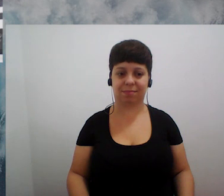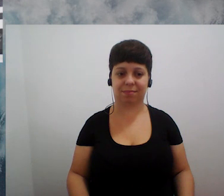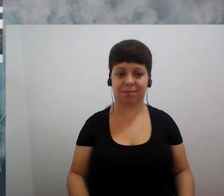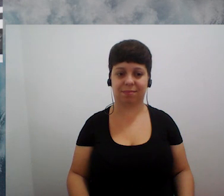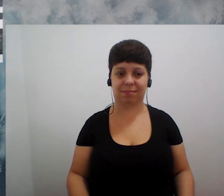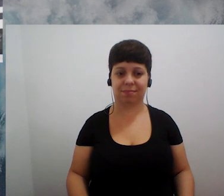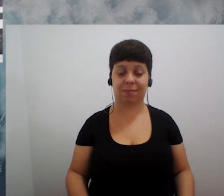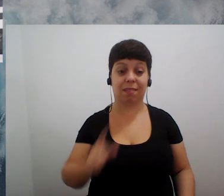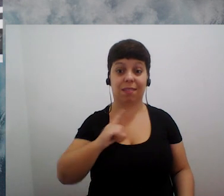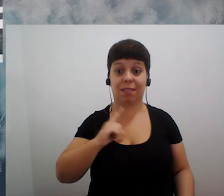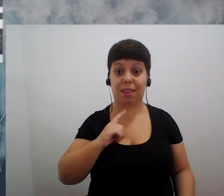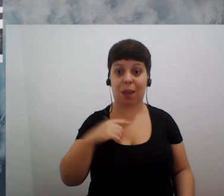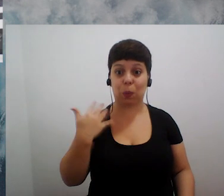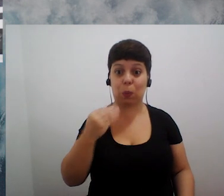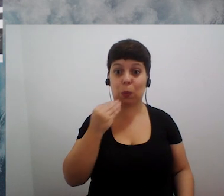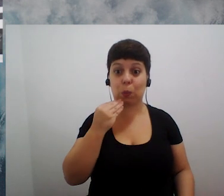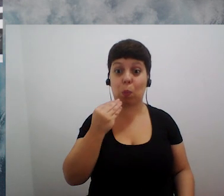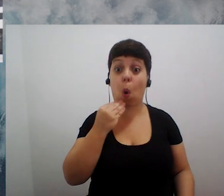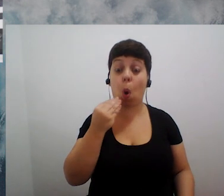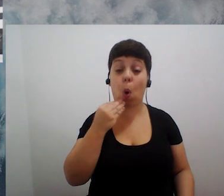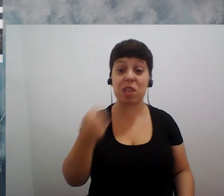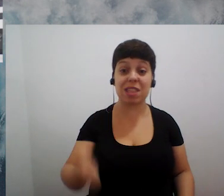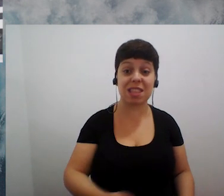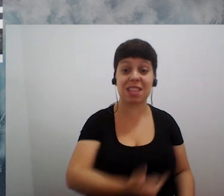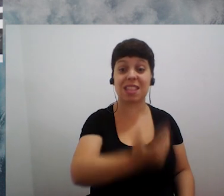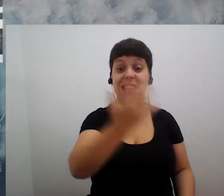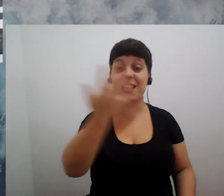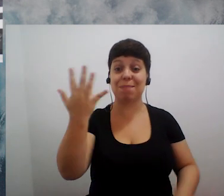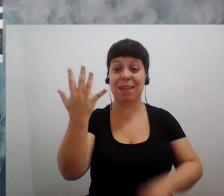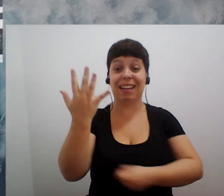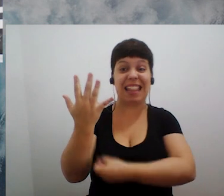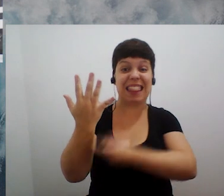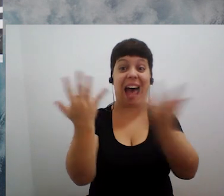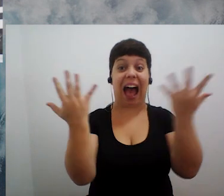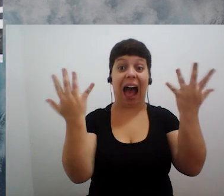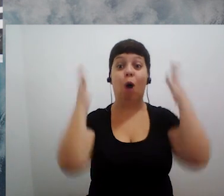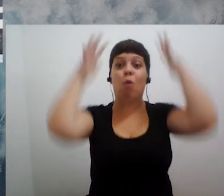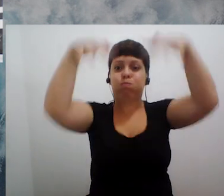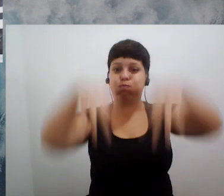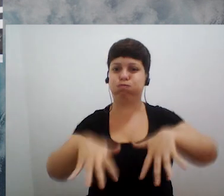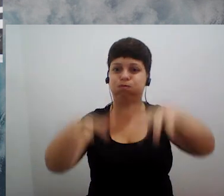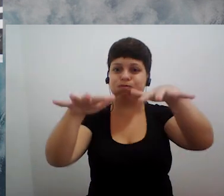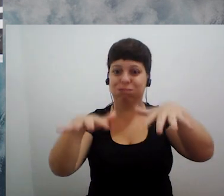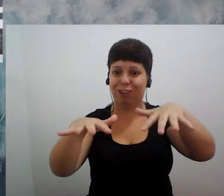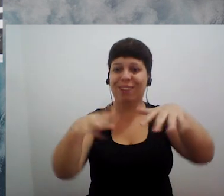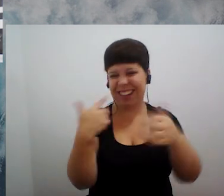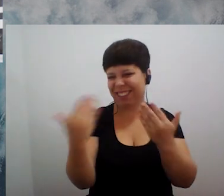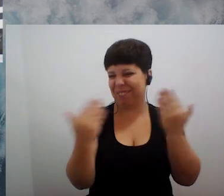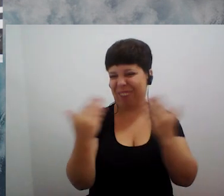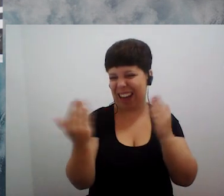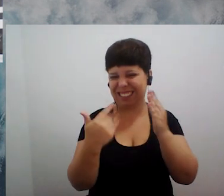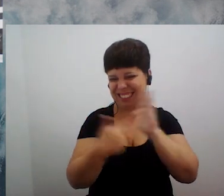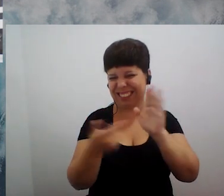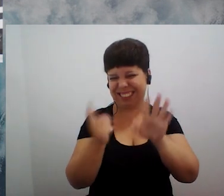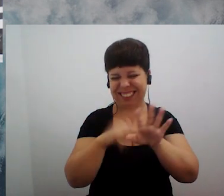um grande tsunami, né, de possibilidades para a gente fazer essa, né, fazendo uma comparação com o oceano, né,